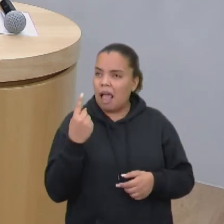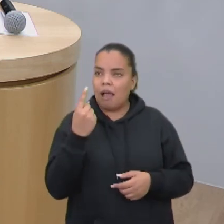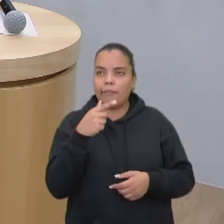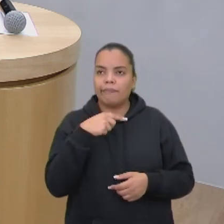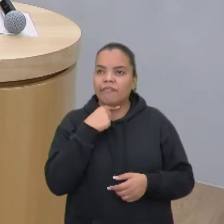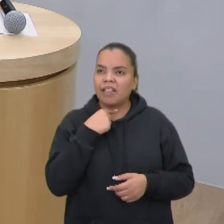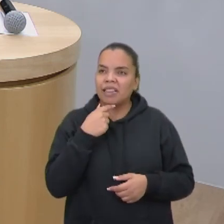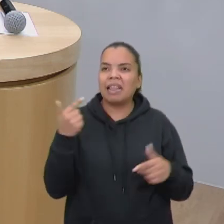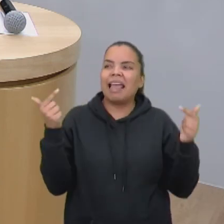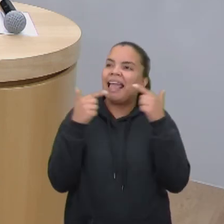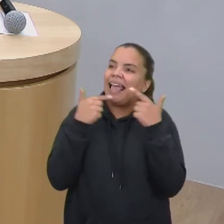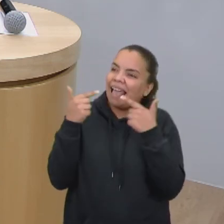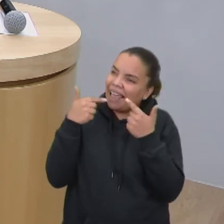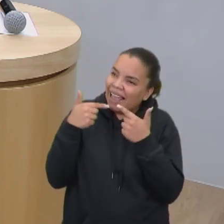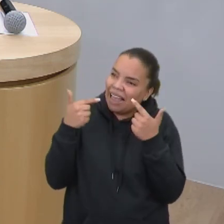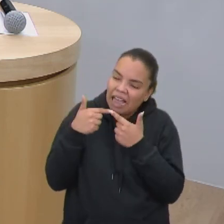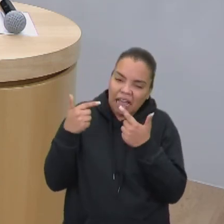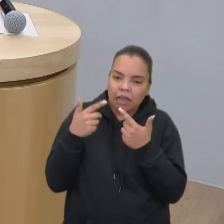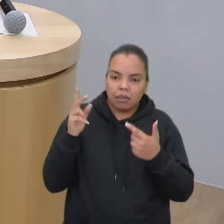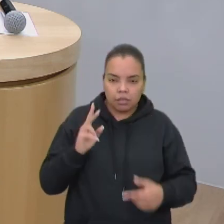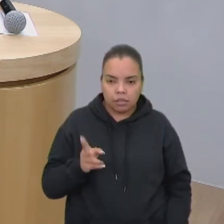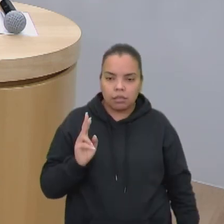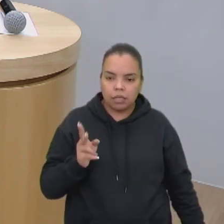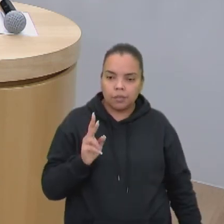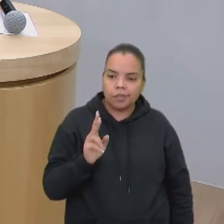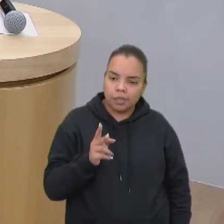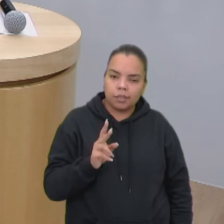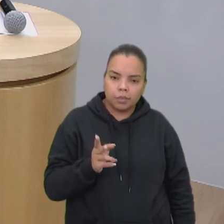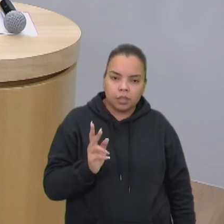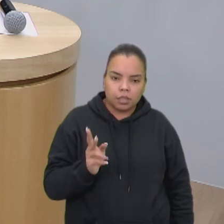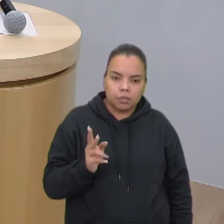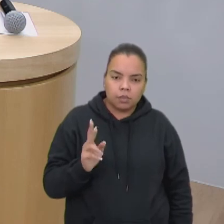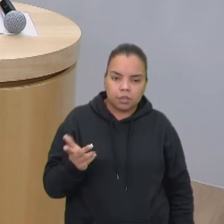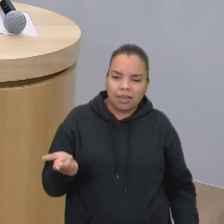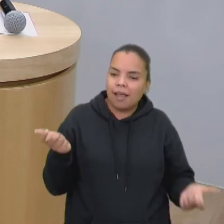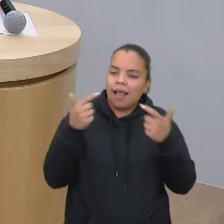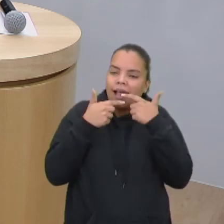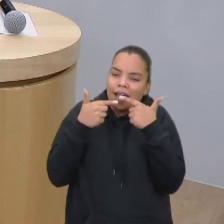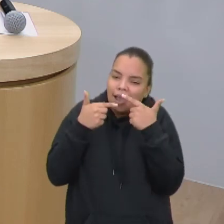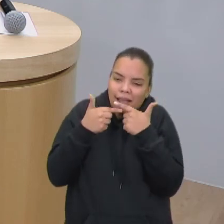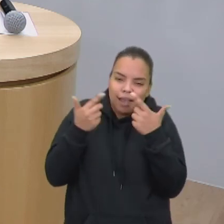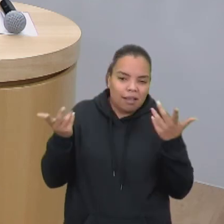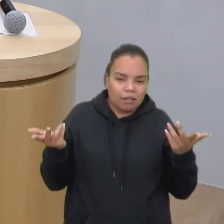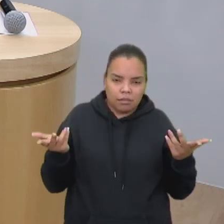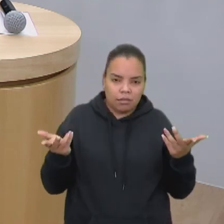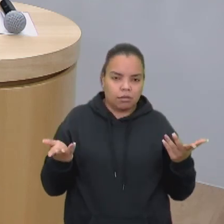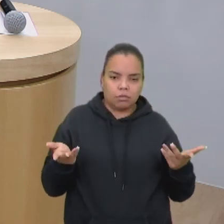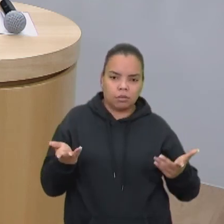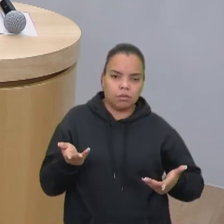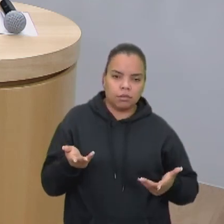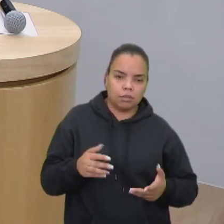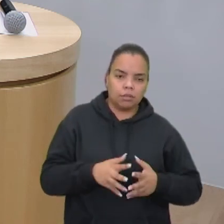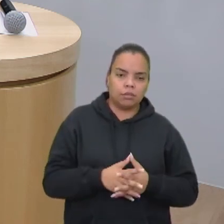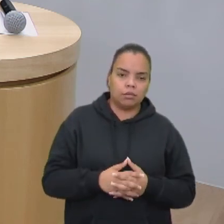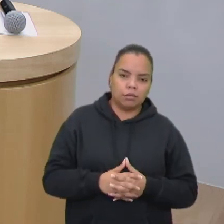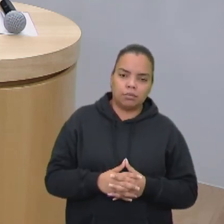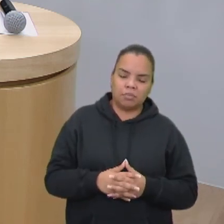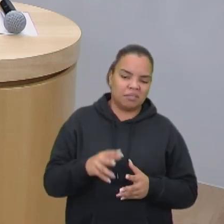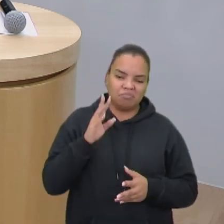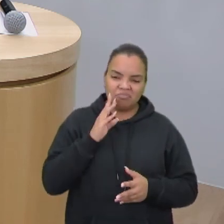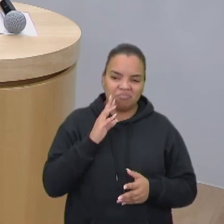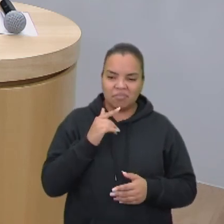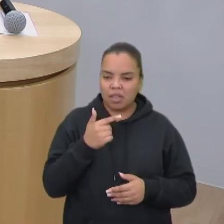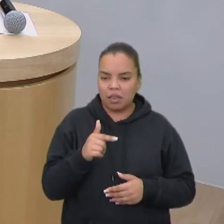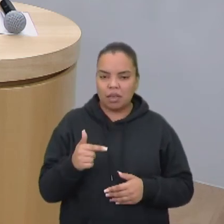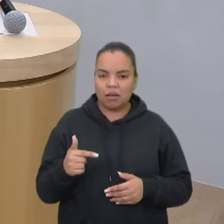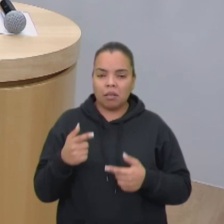rindo o tempo todo, né? Também, aí vai falar, pode nossa... ser até que o contexto seja esse. Mas não é legal, né? Não é você legal. Começou a rir demais.